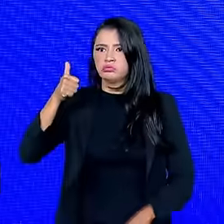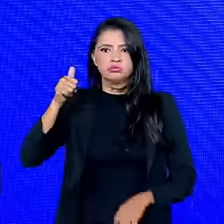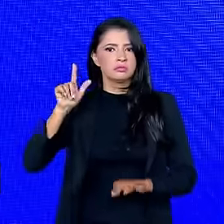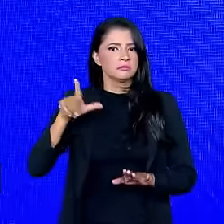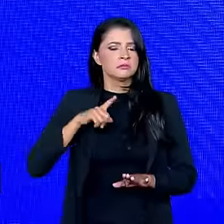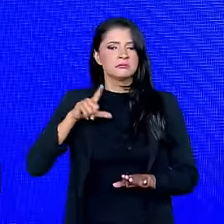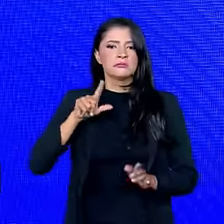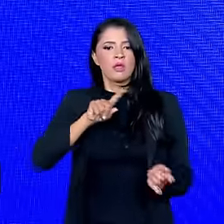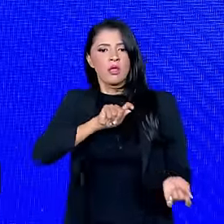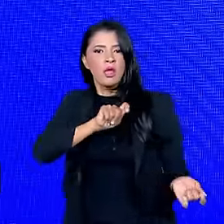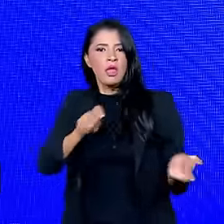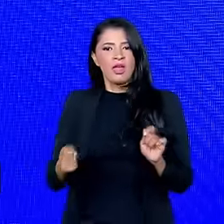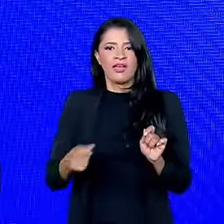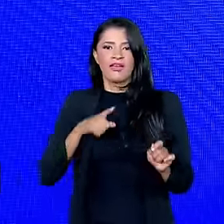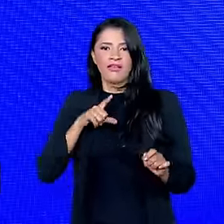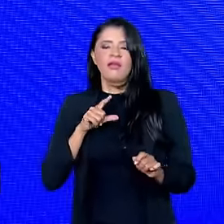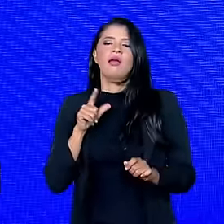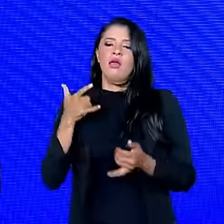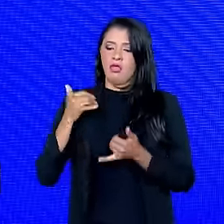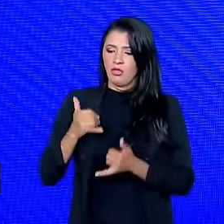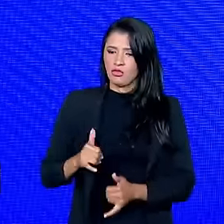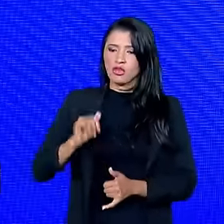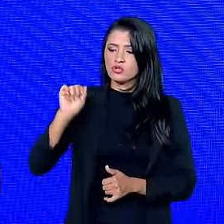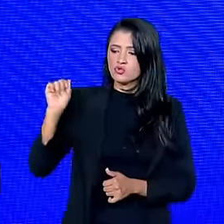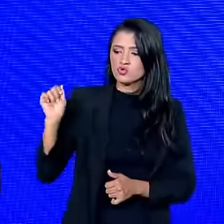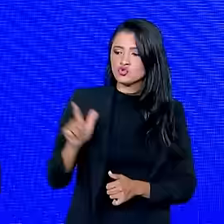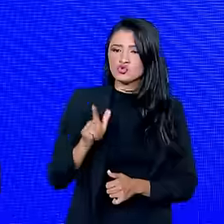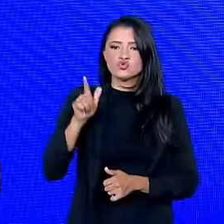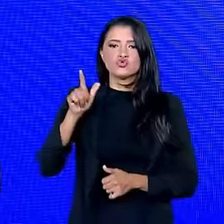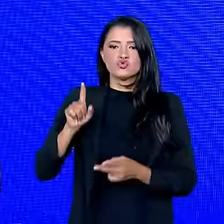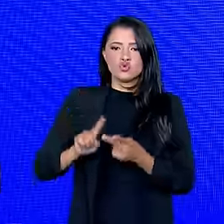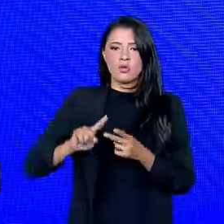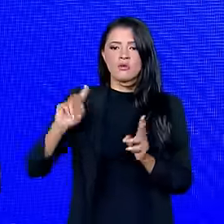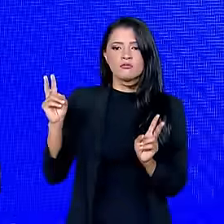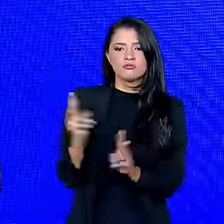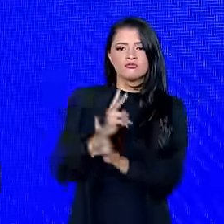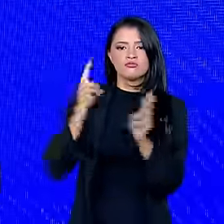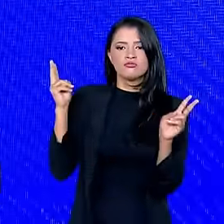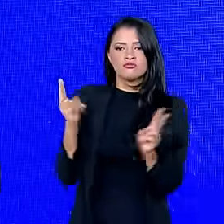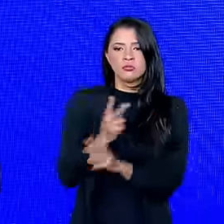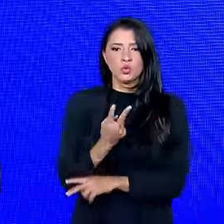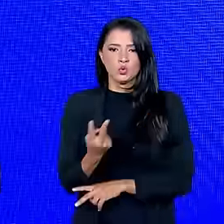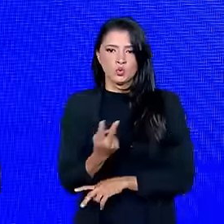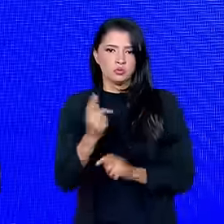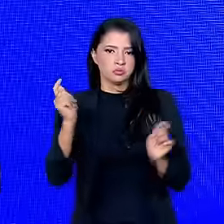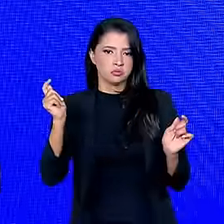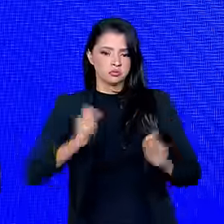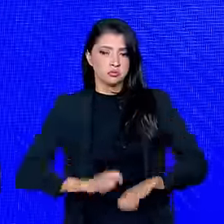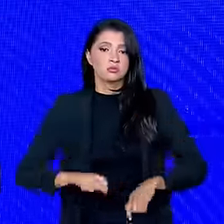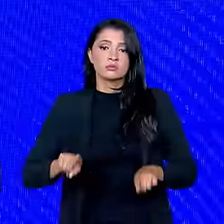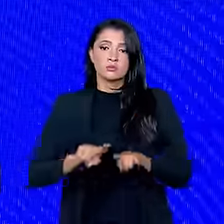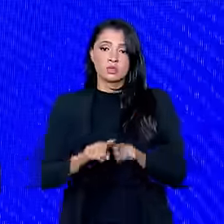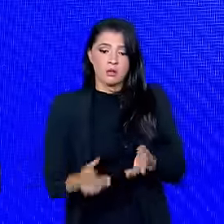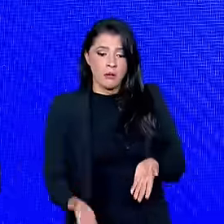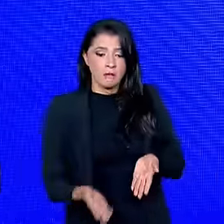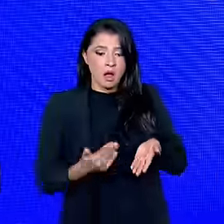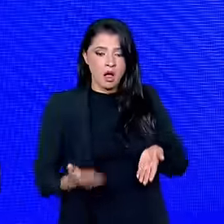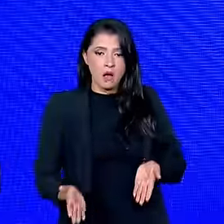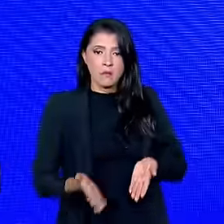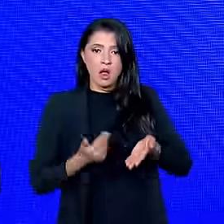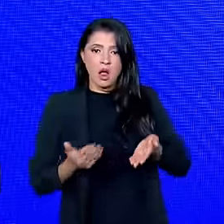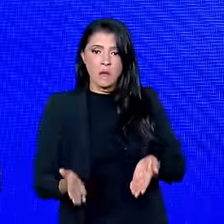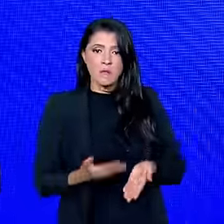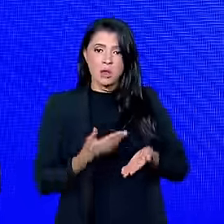de conversão da energia solar e da energia eólica. Temos um portfólio que podemos depois